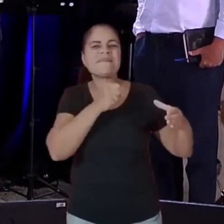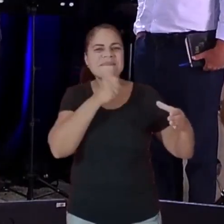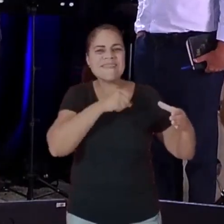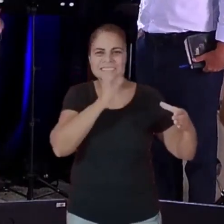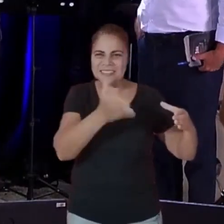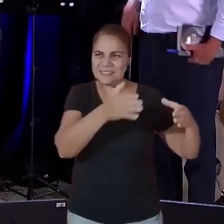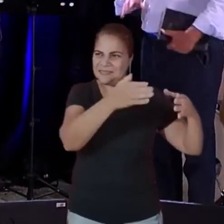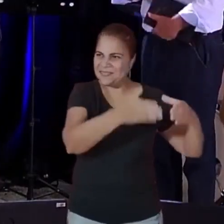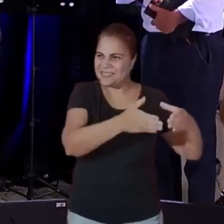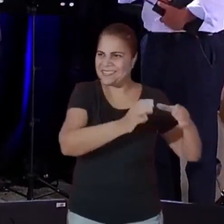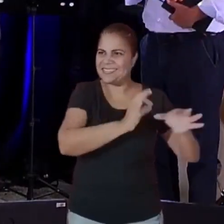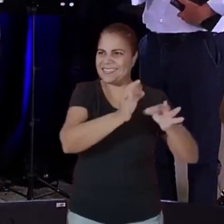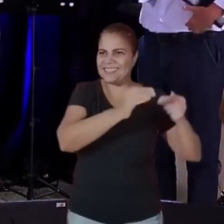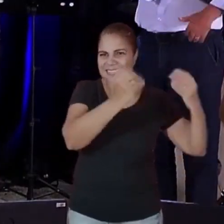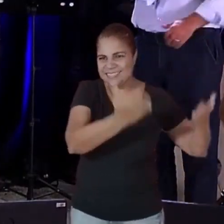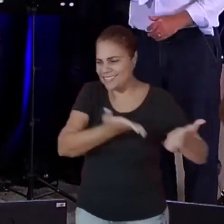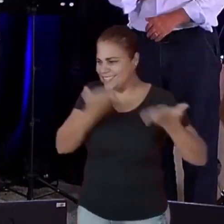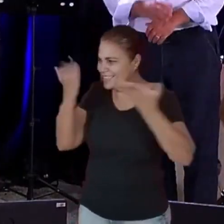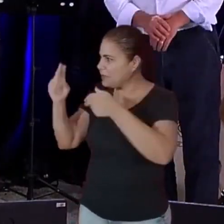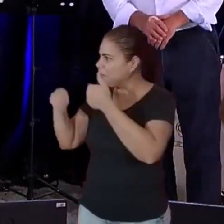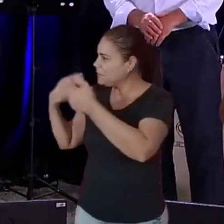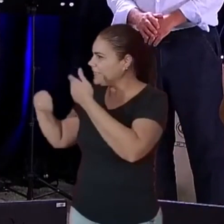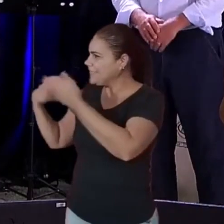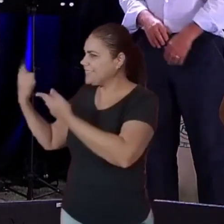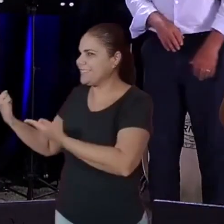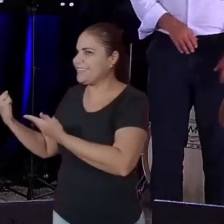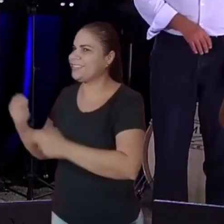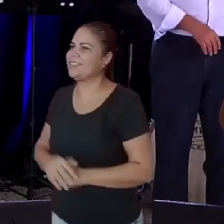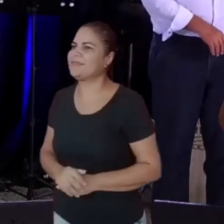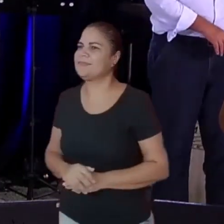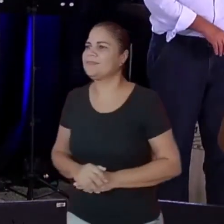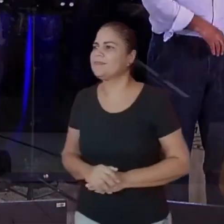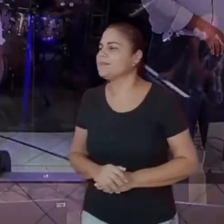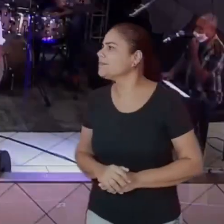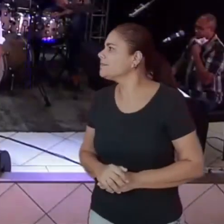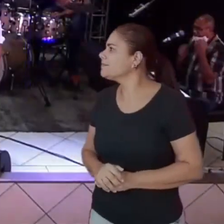Sabedoria. Vamos cantar parabéns então, enquanto o bolo chega? Vamos lá?